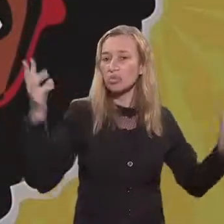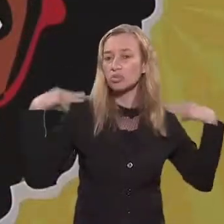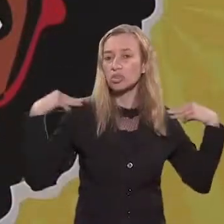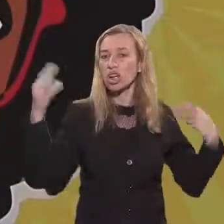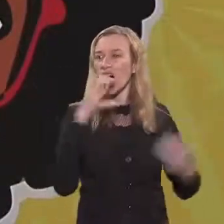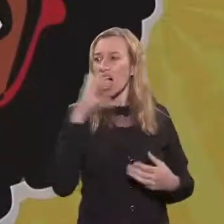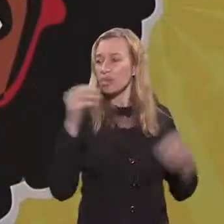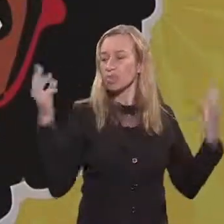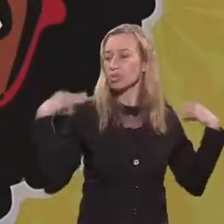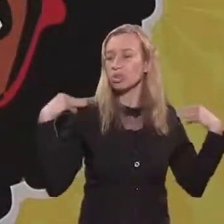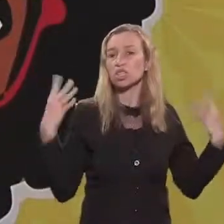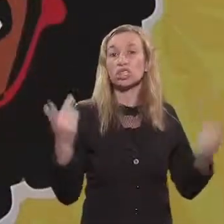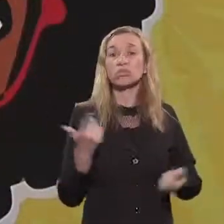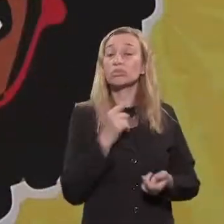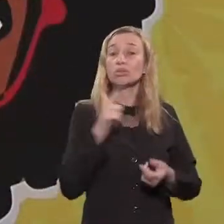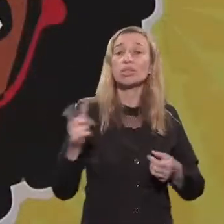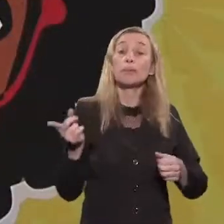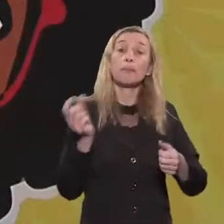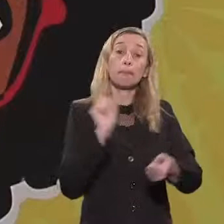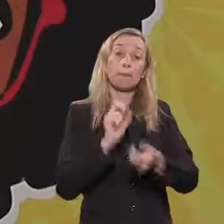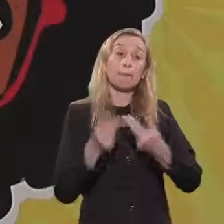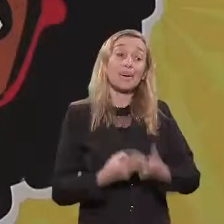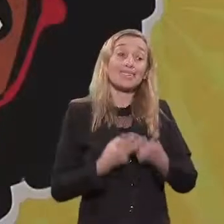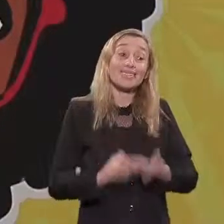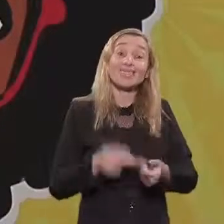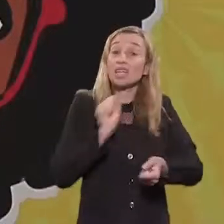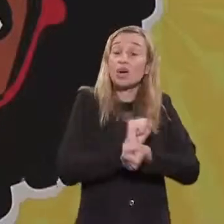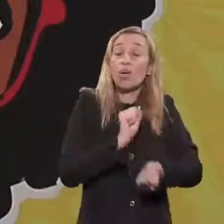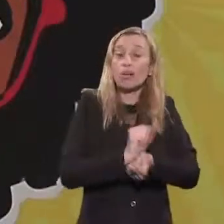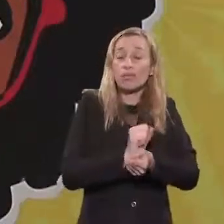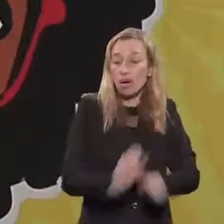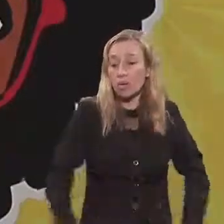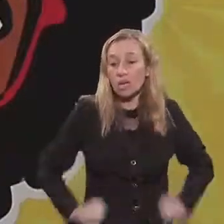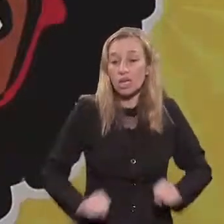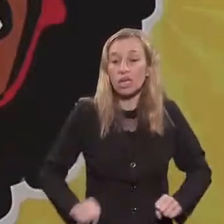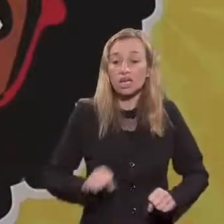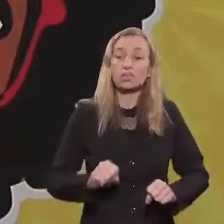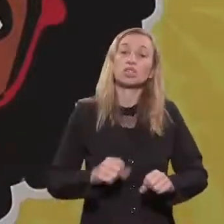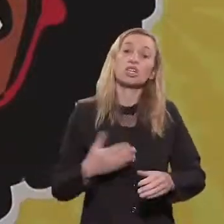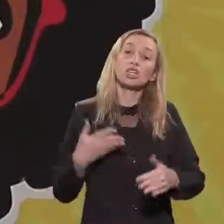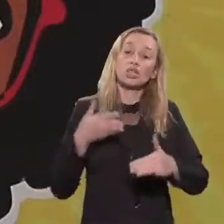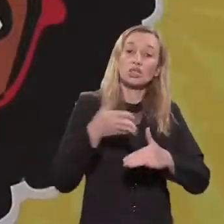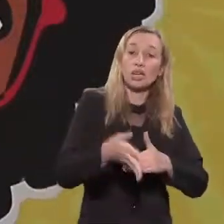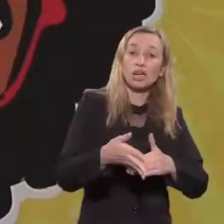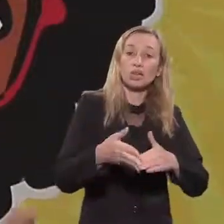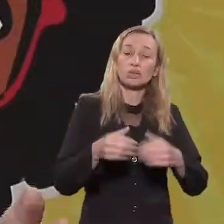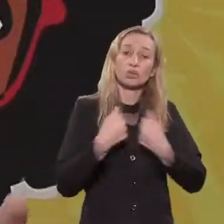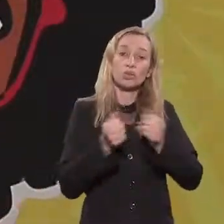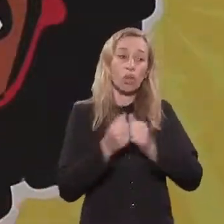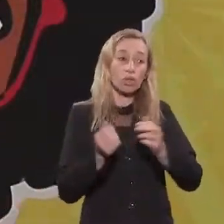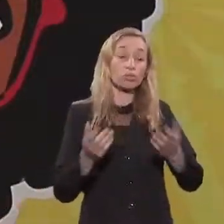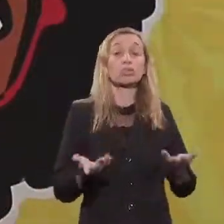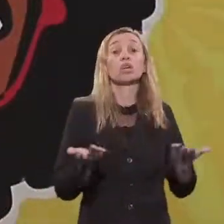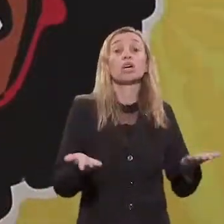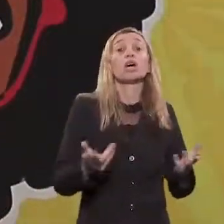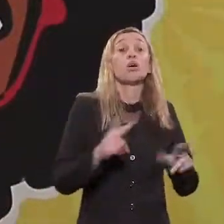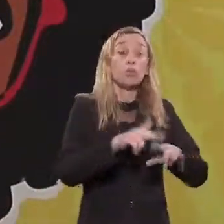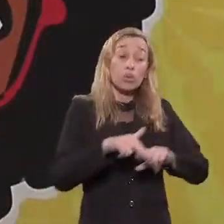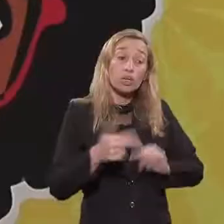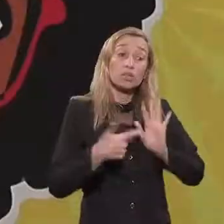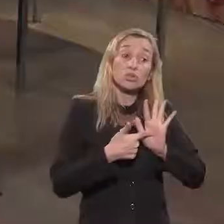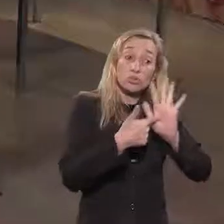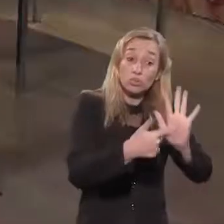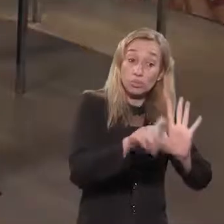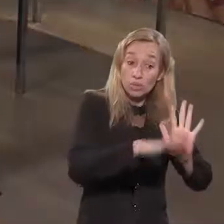política pública se não tem respeito, se não tem a quebra da atitude ruim. E isso é de qualquer cidadão. Por isso que um bonequinho como